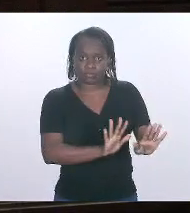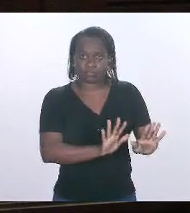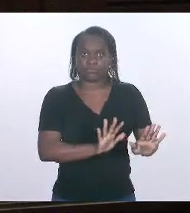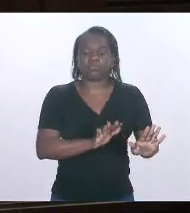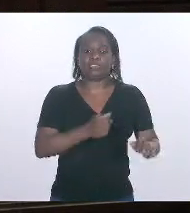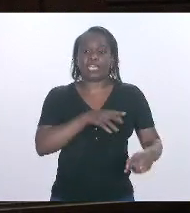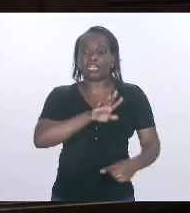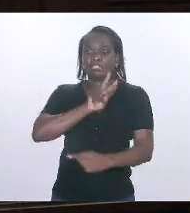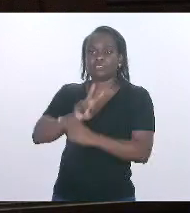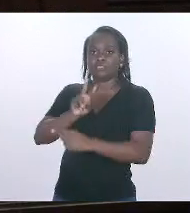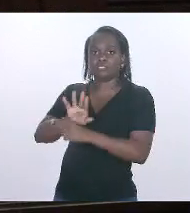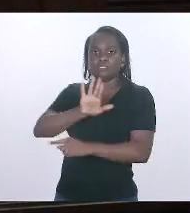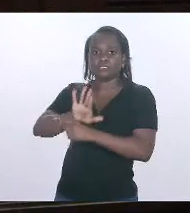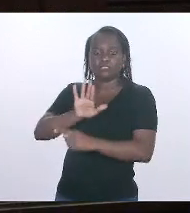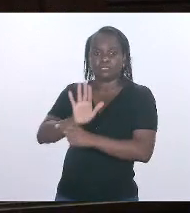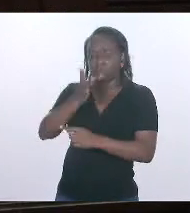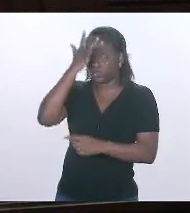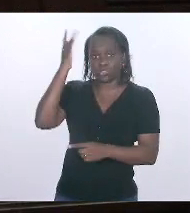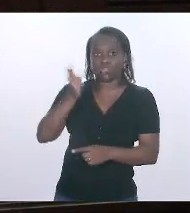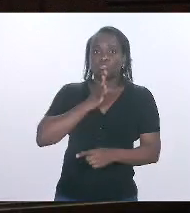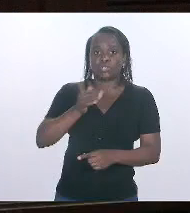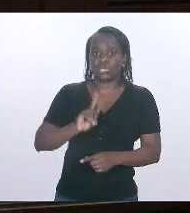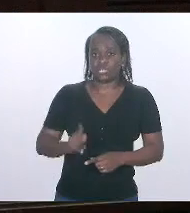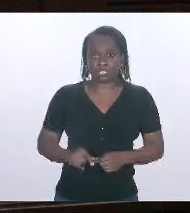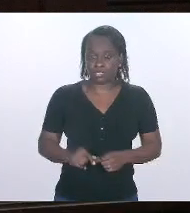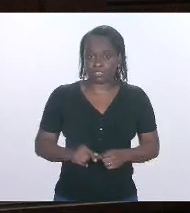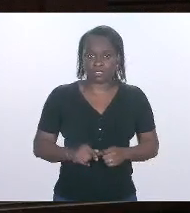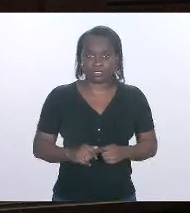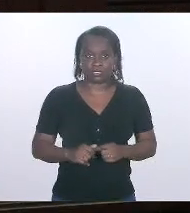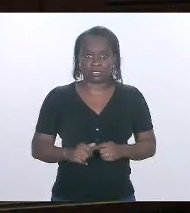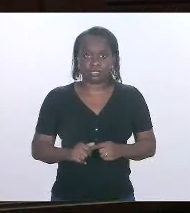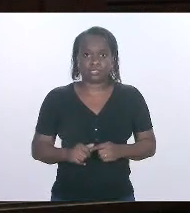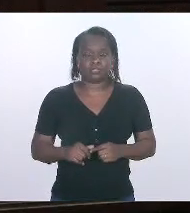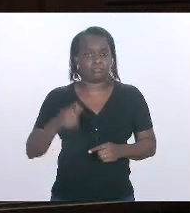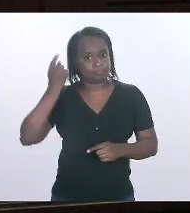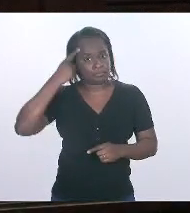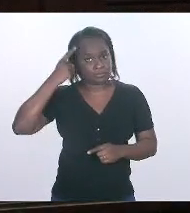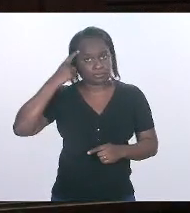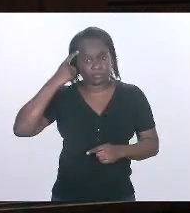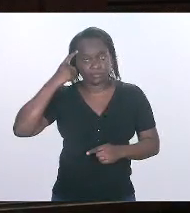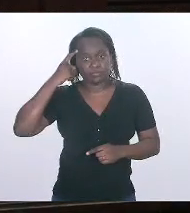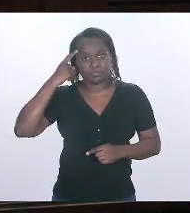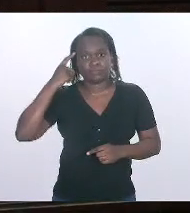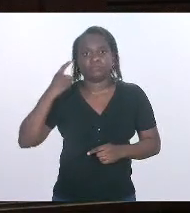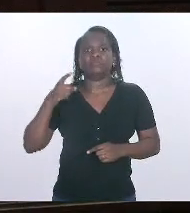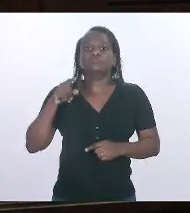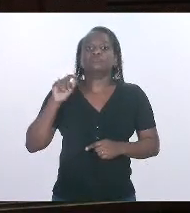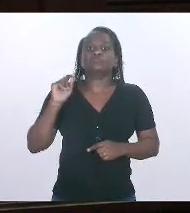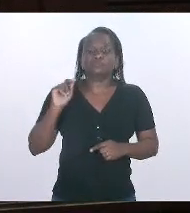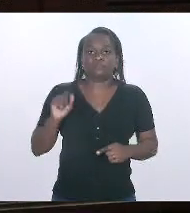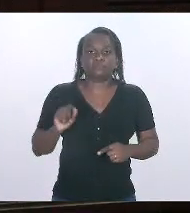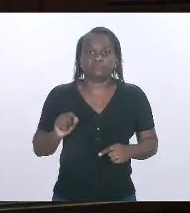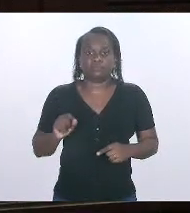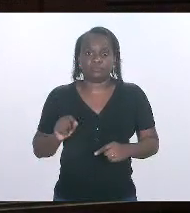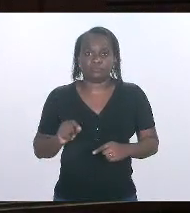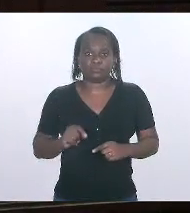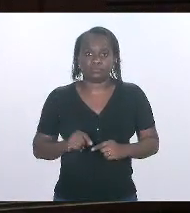para proteger pessoas que eles nem conhecem. Pense, governador, o que é um